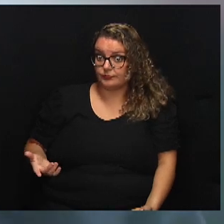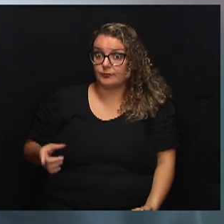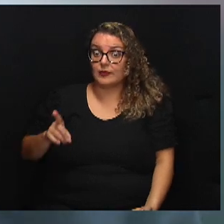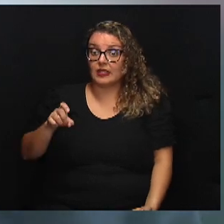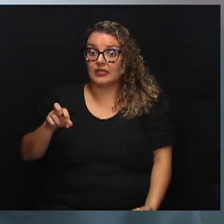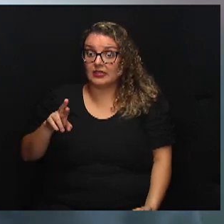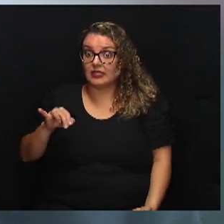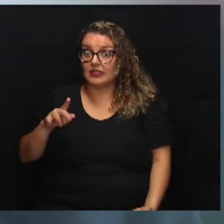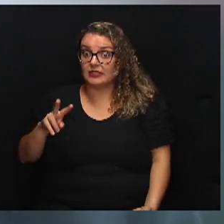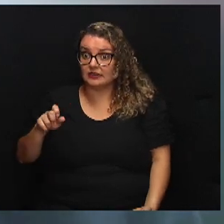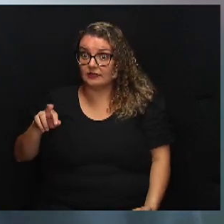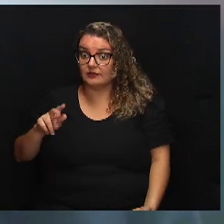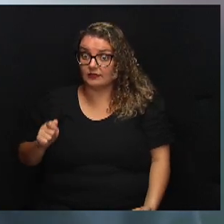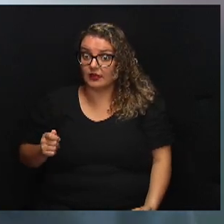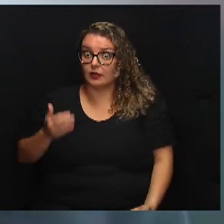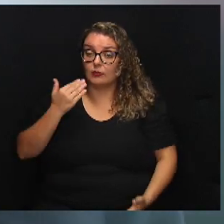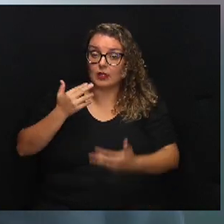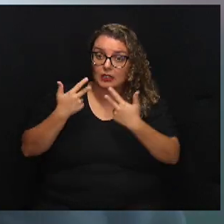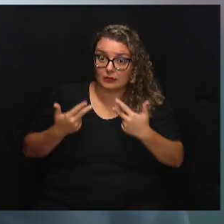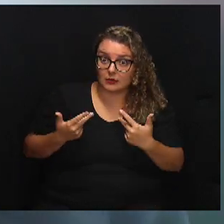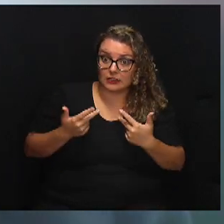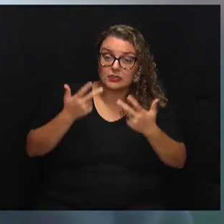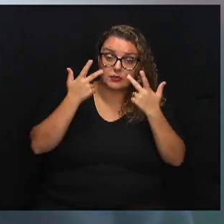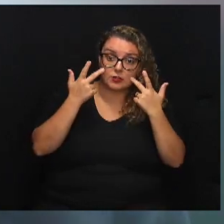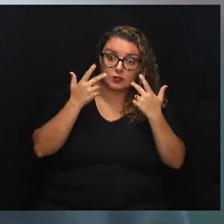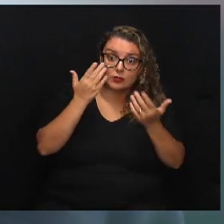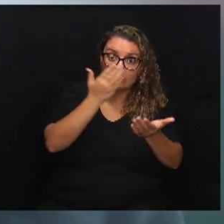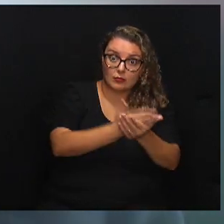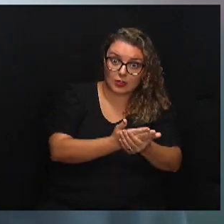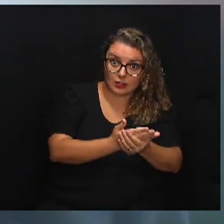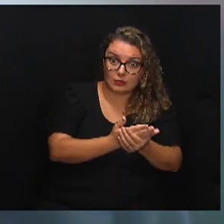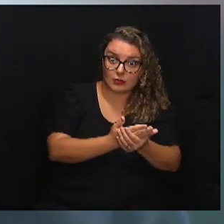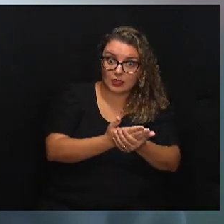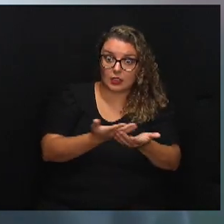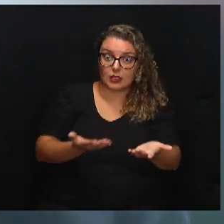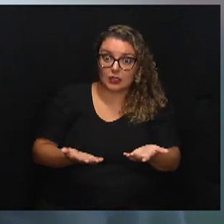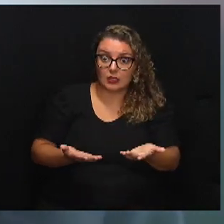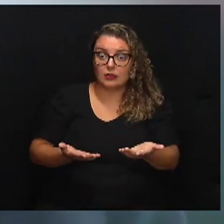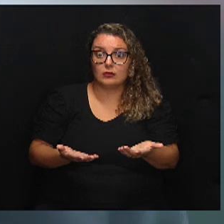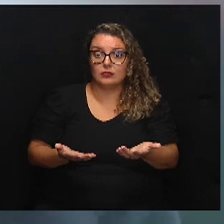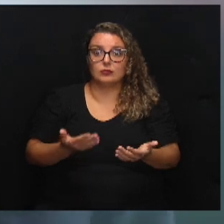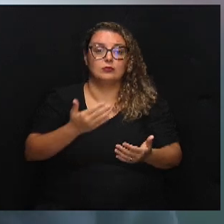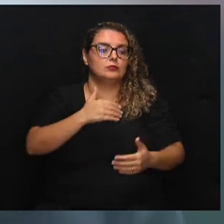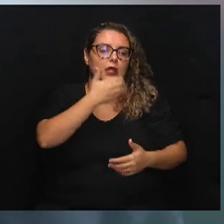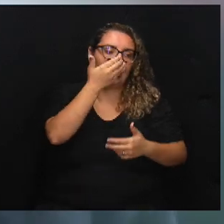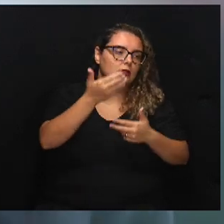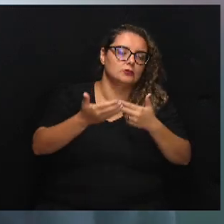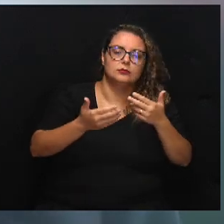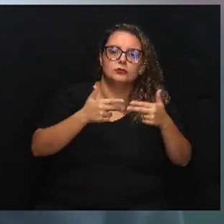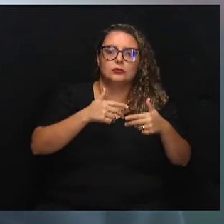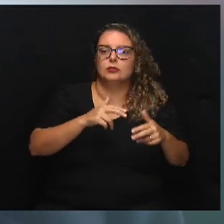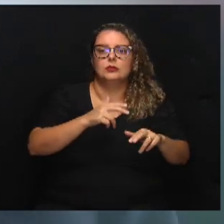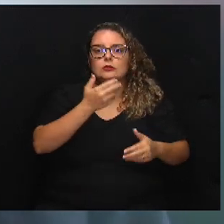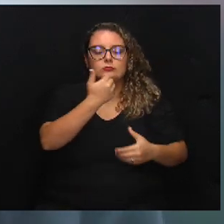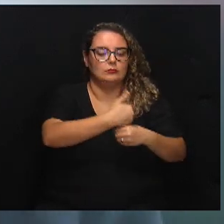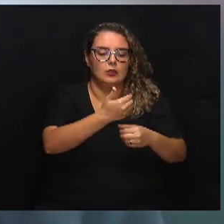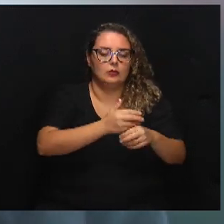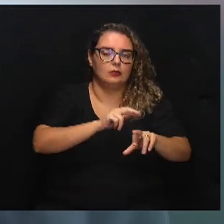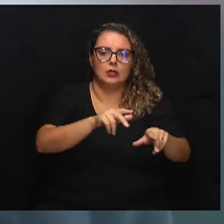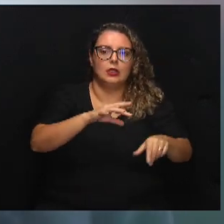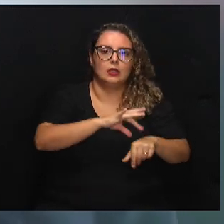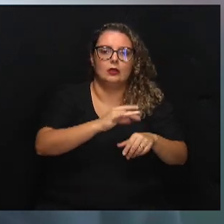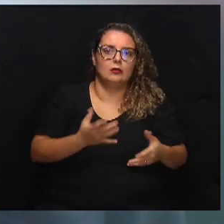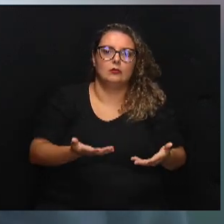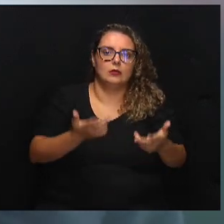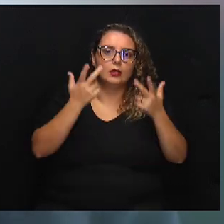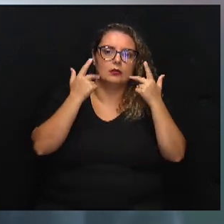uma alimentação normal com esses elementos, né, naturais, de frutas, verduras, legumes, carnes, para